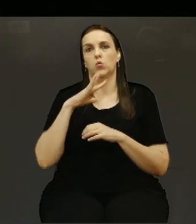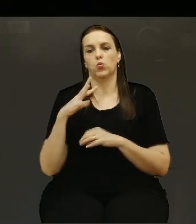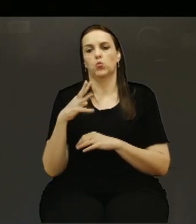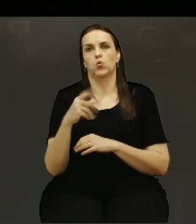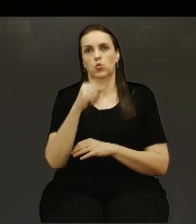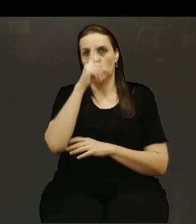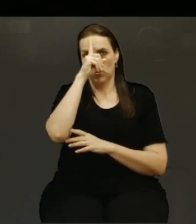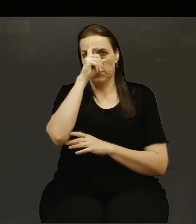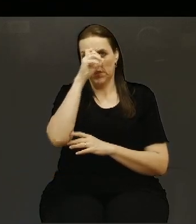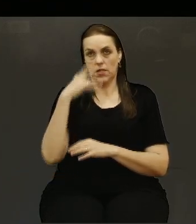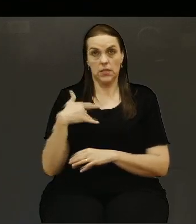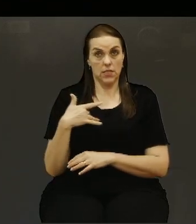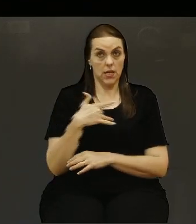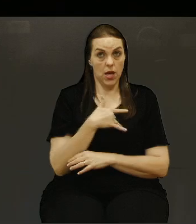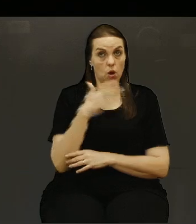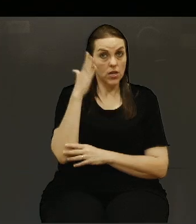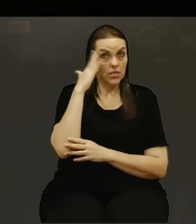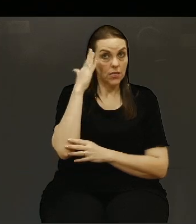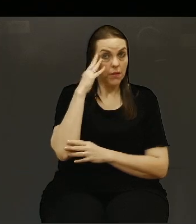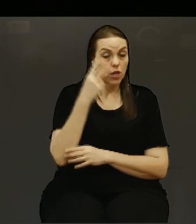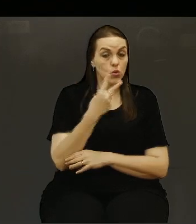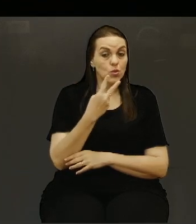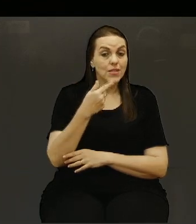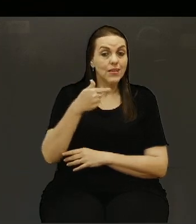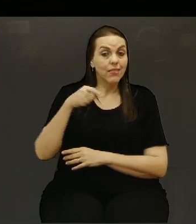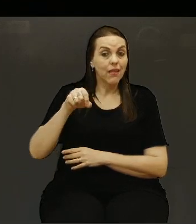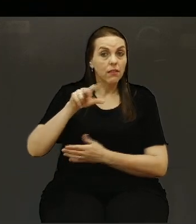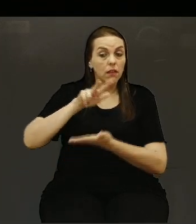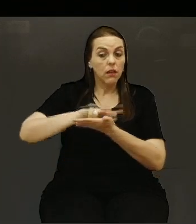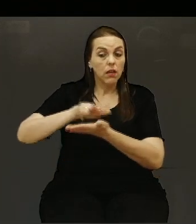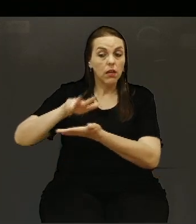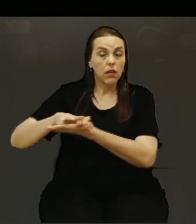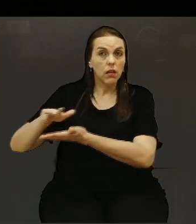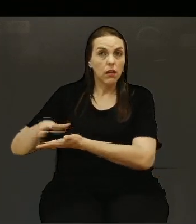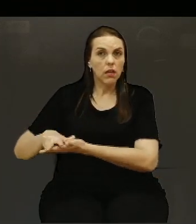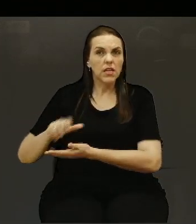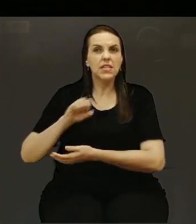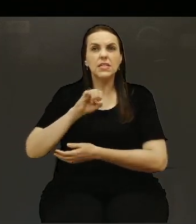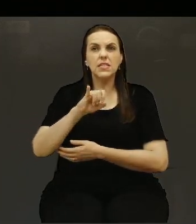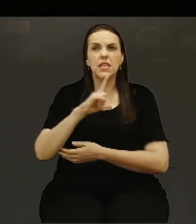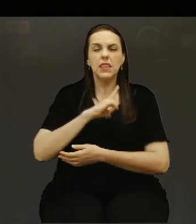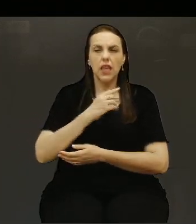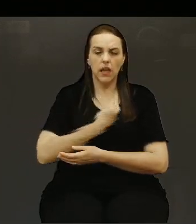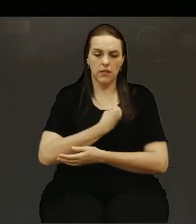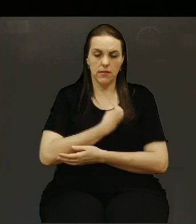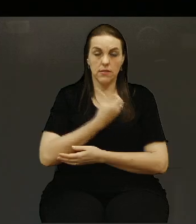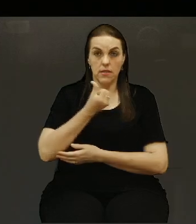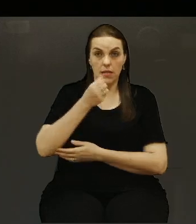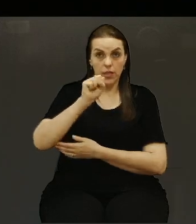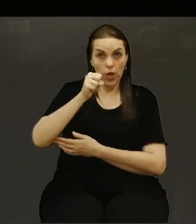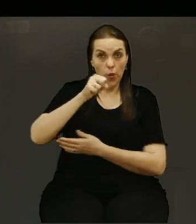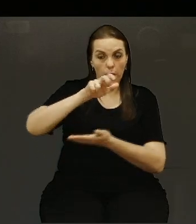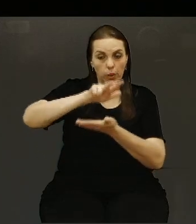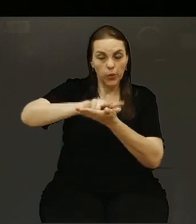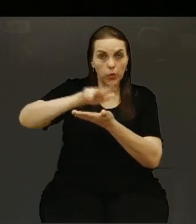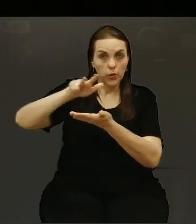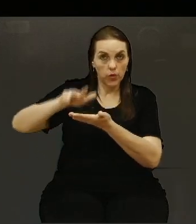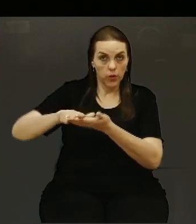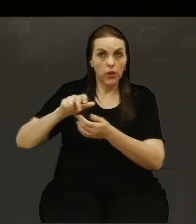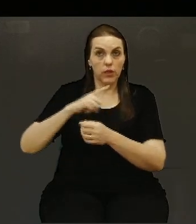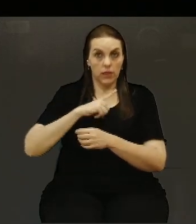onde é que vão ficar as 270 macas lá. Se existem 68 leitos no Hospital